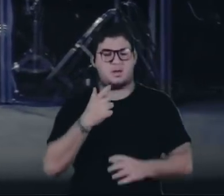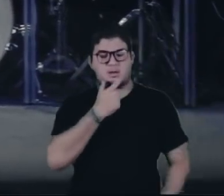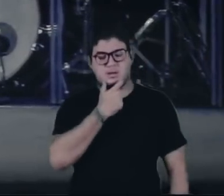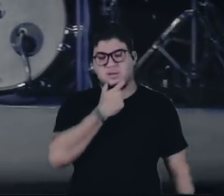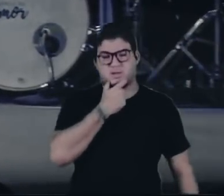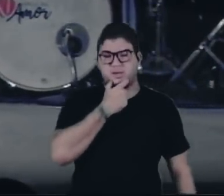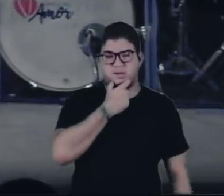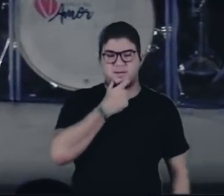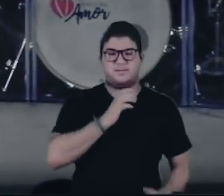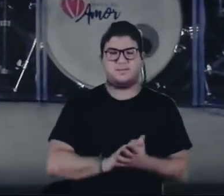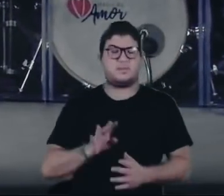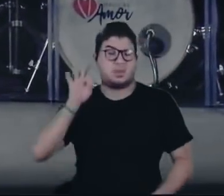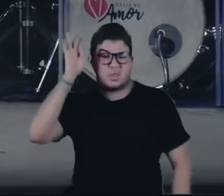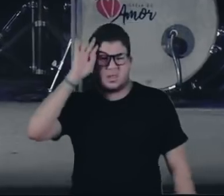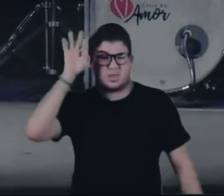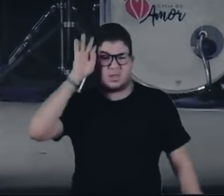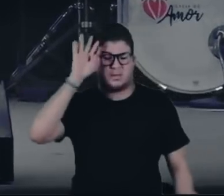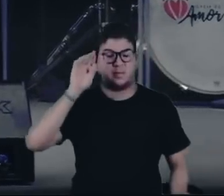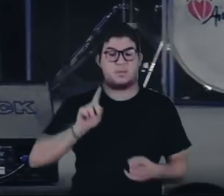às quarta,